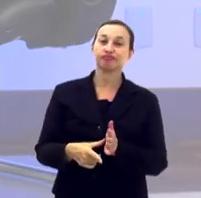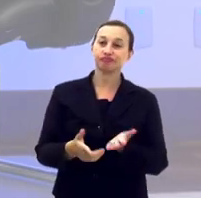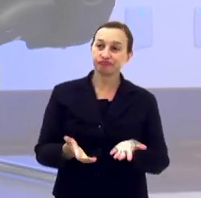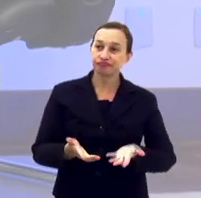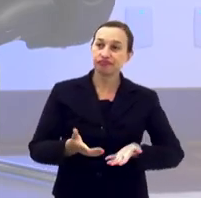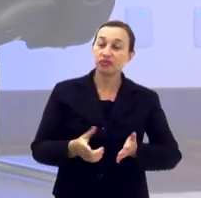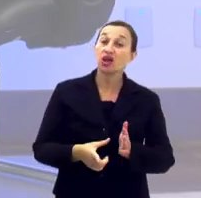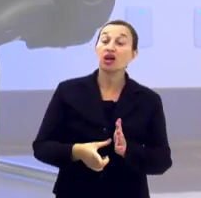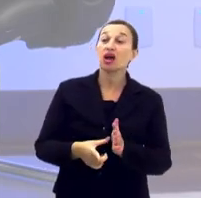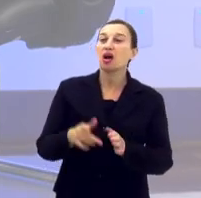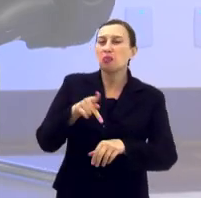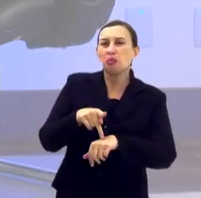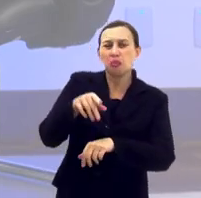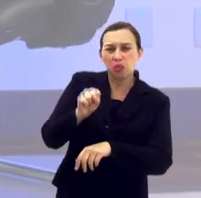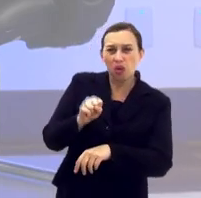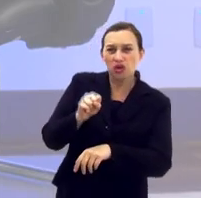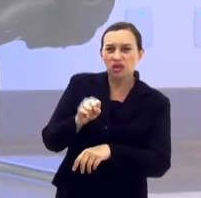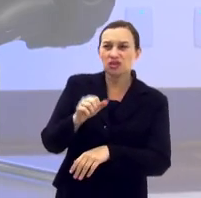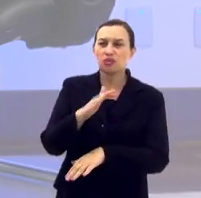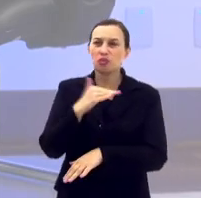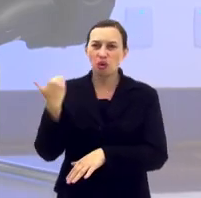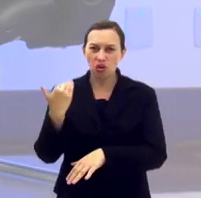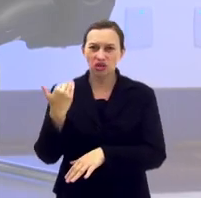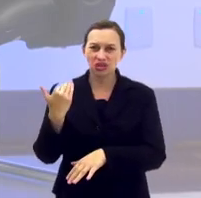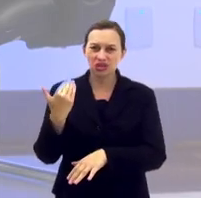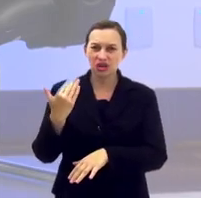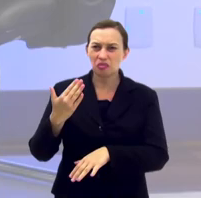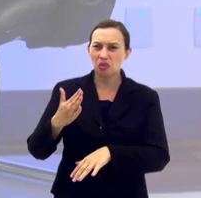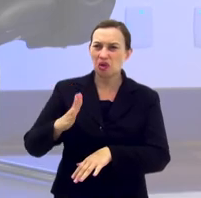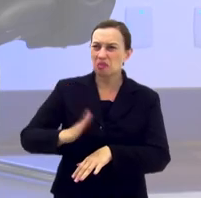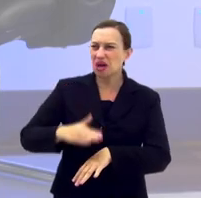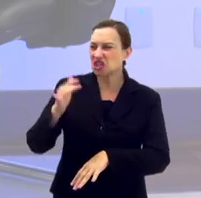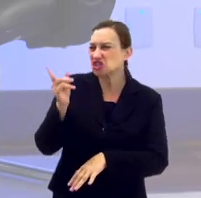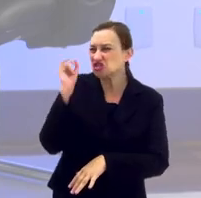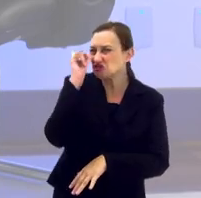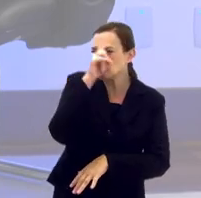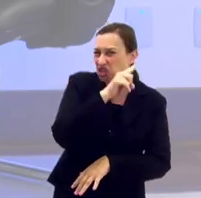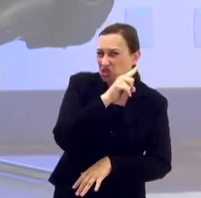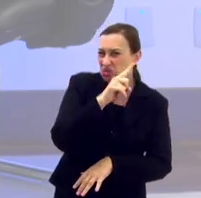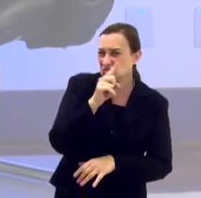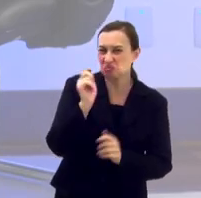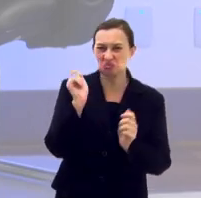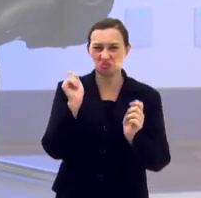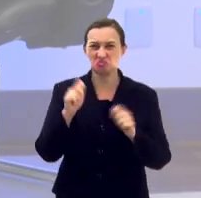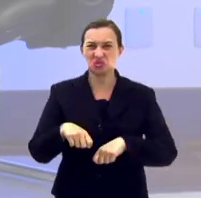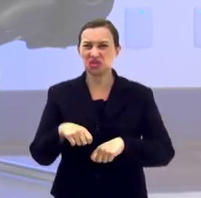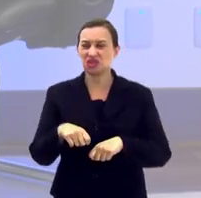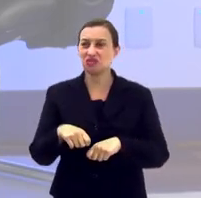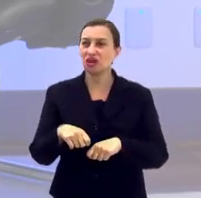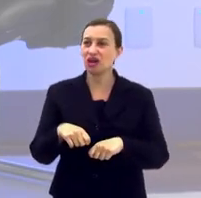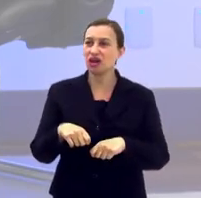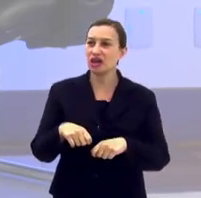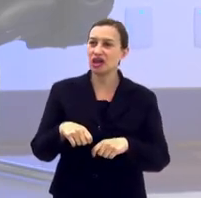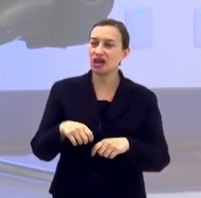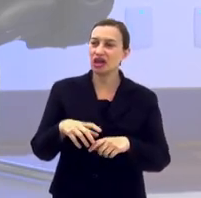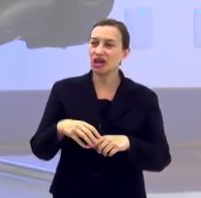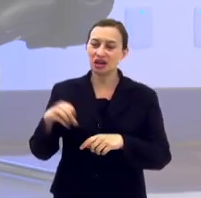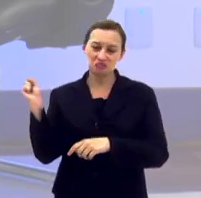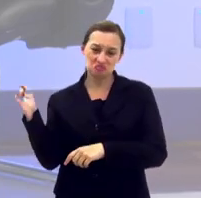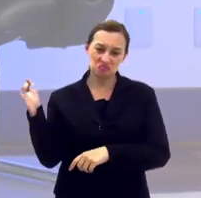pós-mortem, da forma mais vil possível. Eram jogadas em